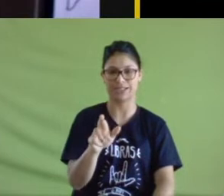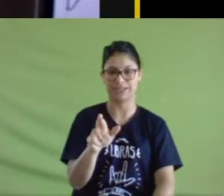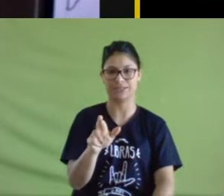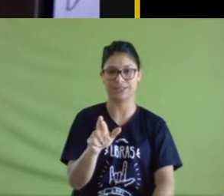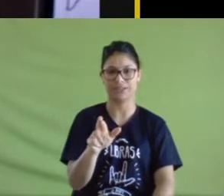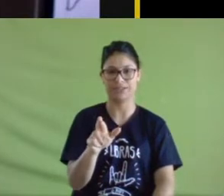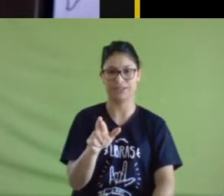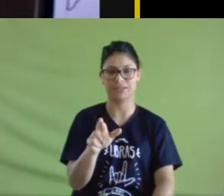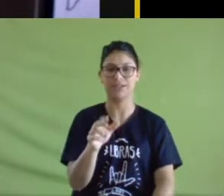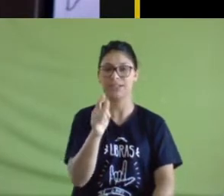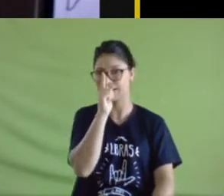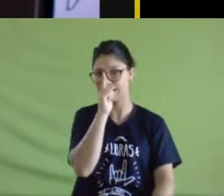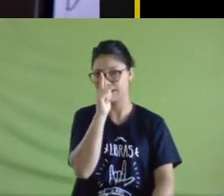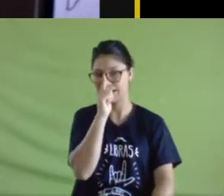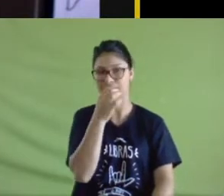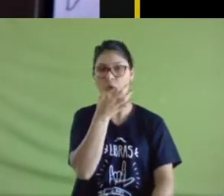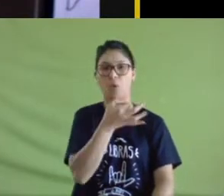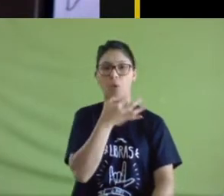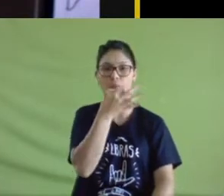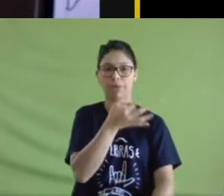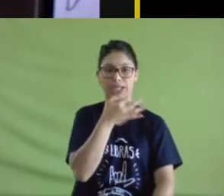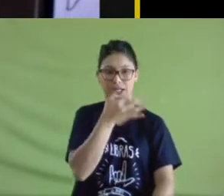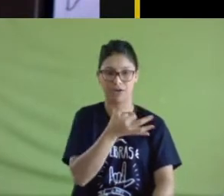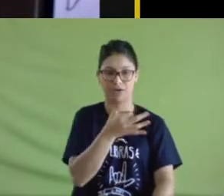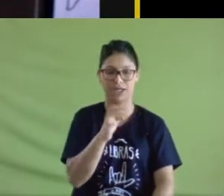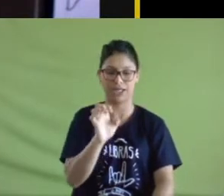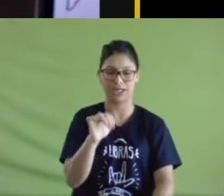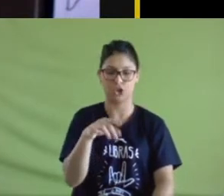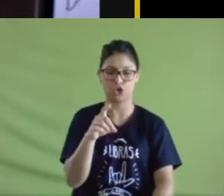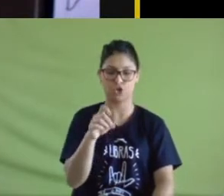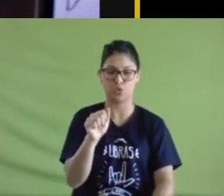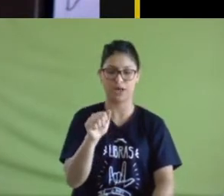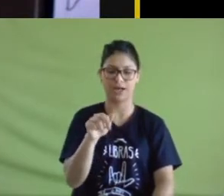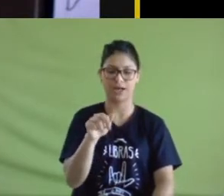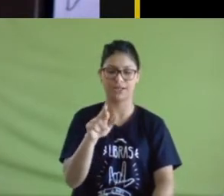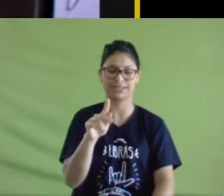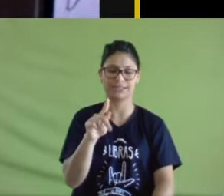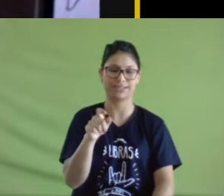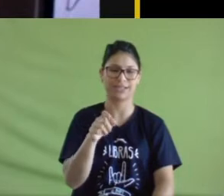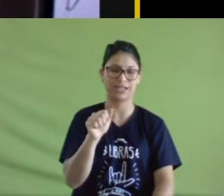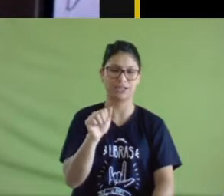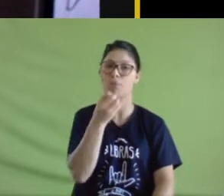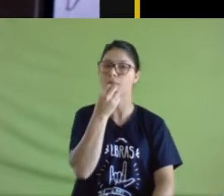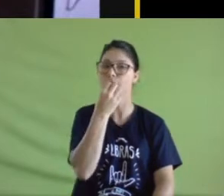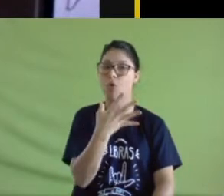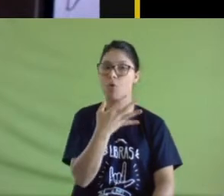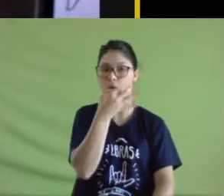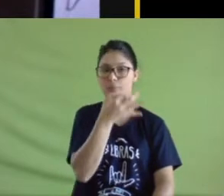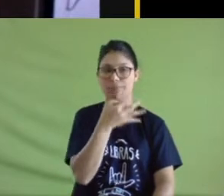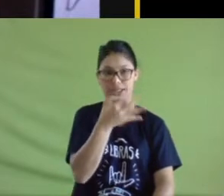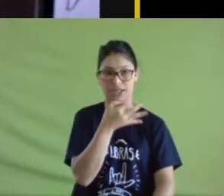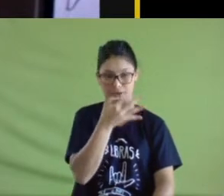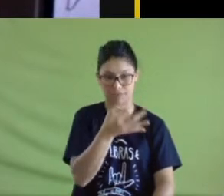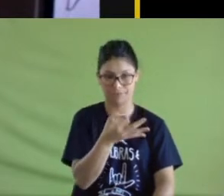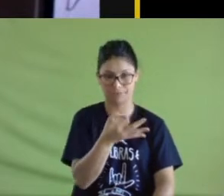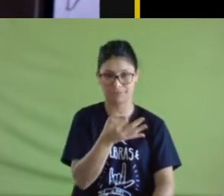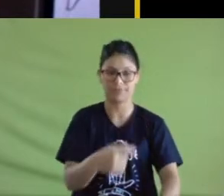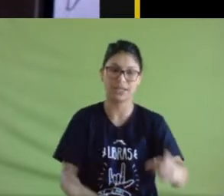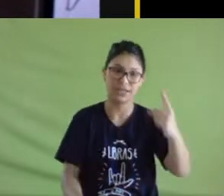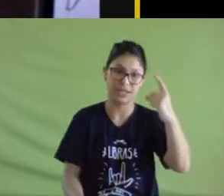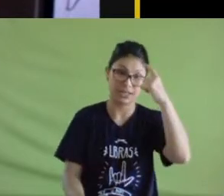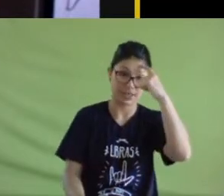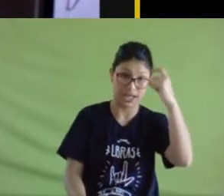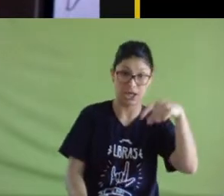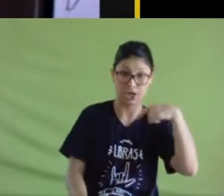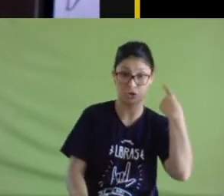em grego é opinião, endoxa, os que são da boa opinião, porque a ideia é que se nós